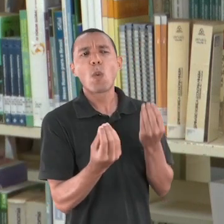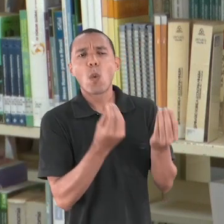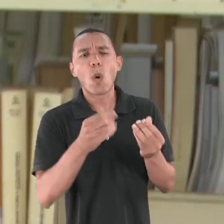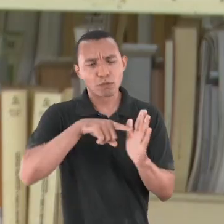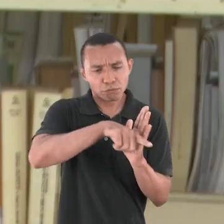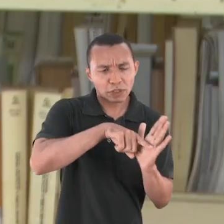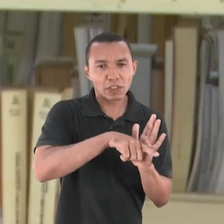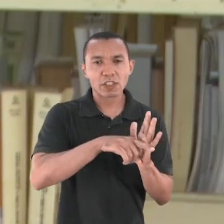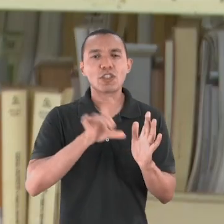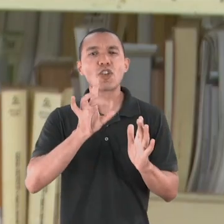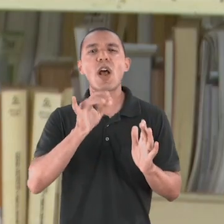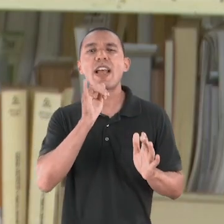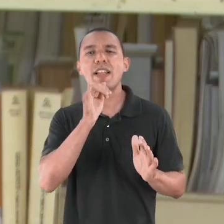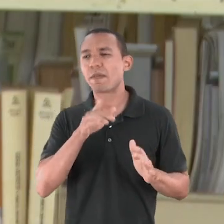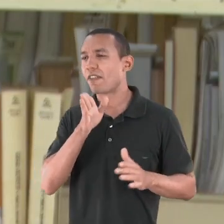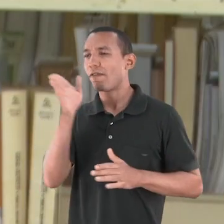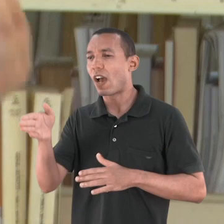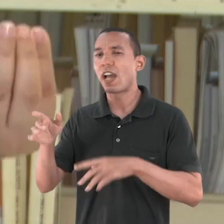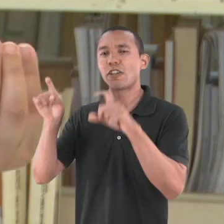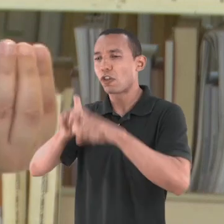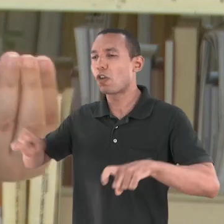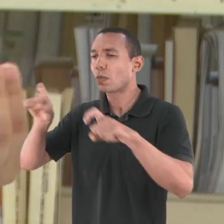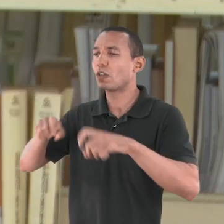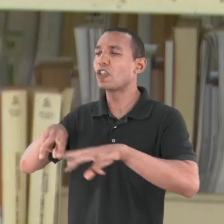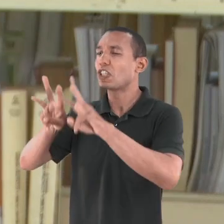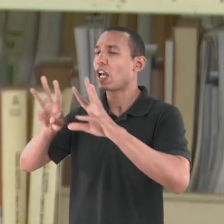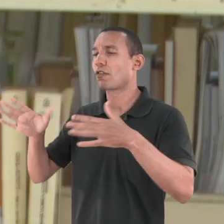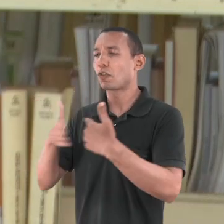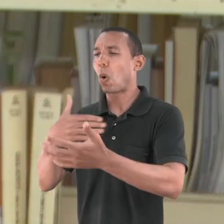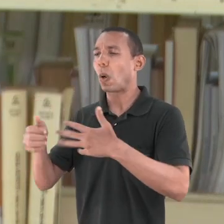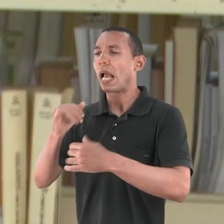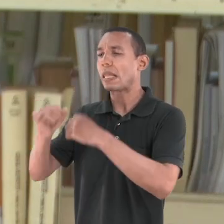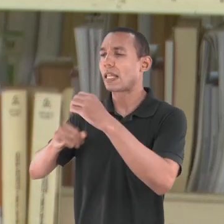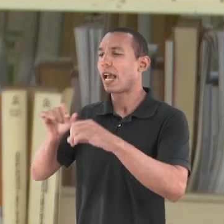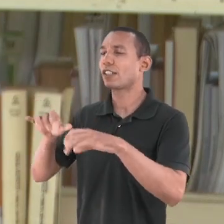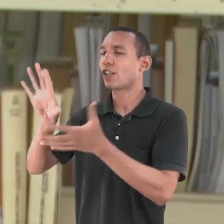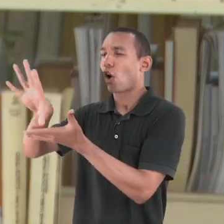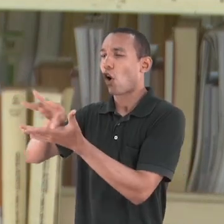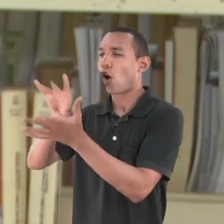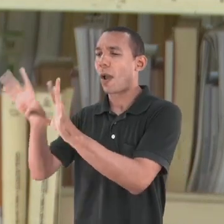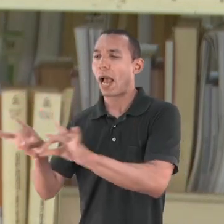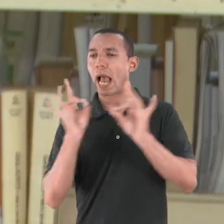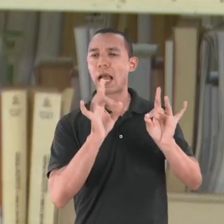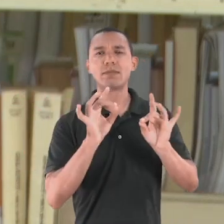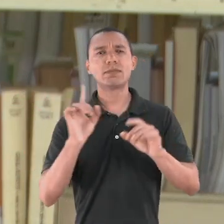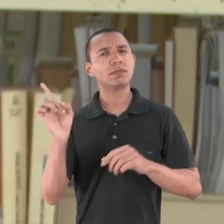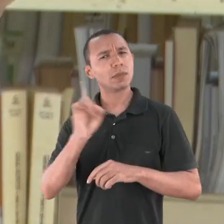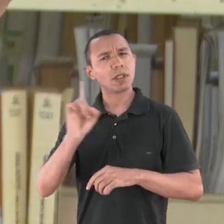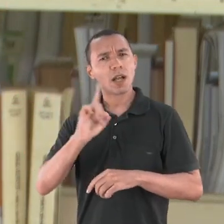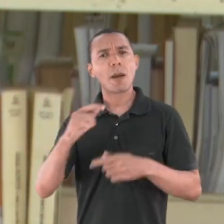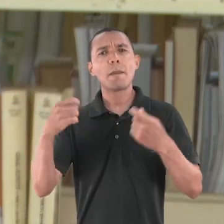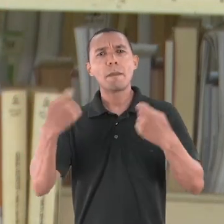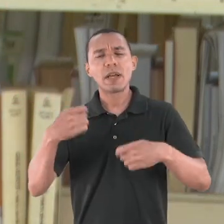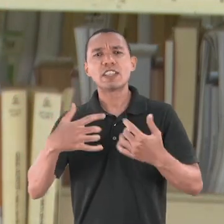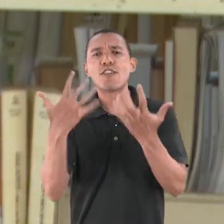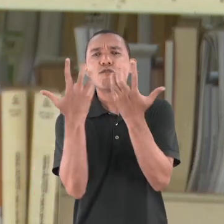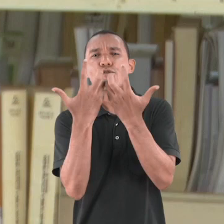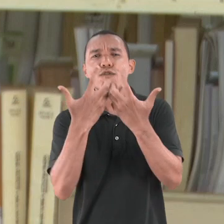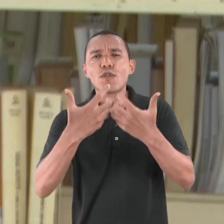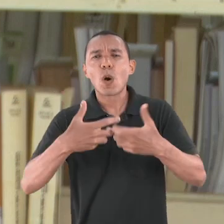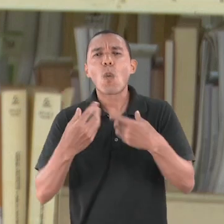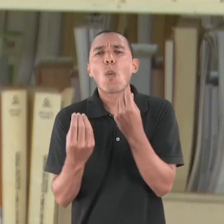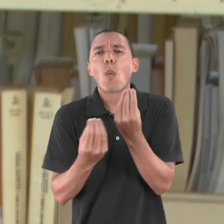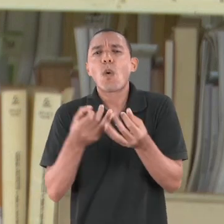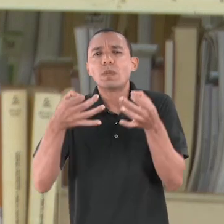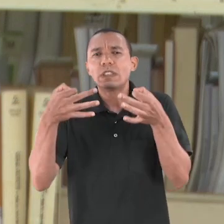eles pesquisarem. Então como é que eu vou fazer essa pesquisa? Não é só ir no computador e abrir lá qualquer site que você abrir e pesquisar. Não,